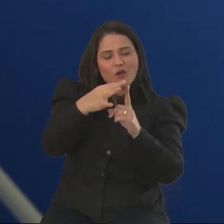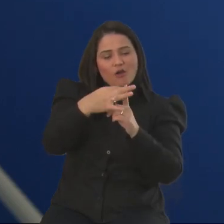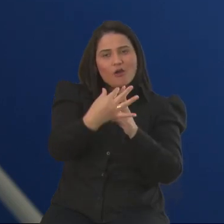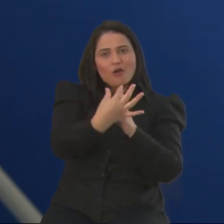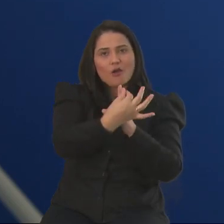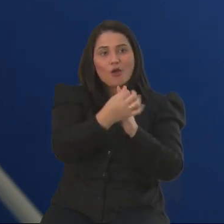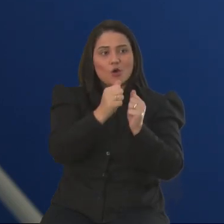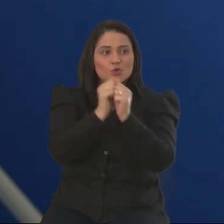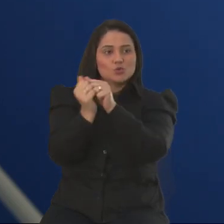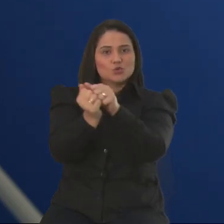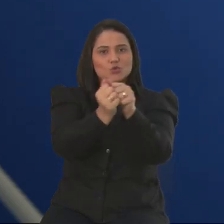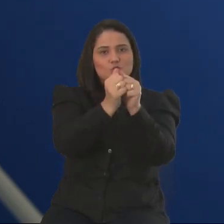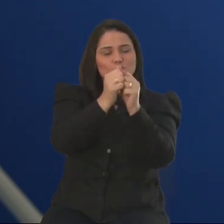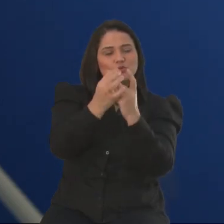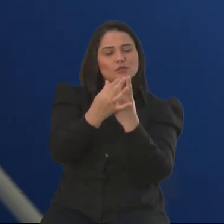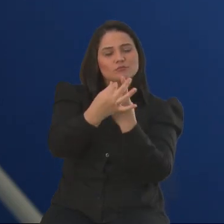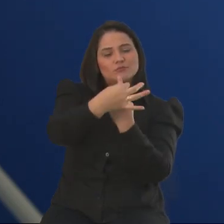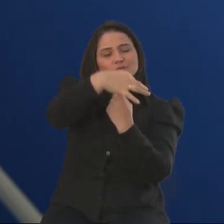rosas.